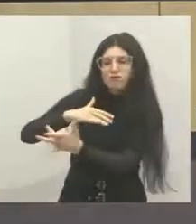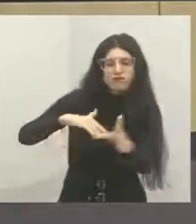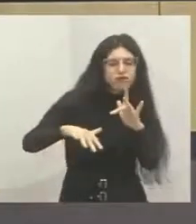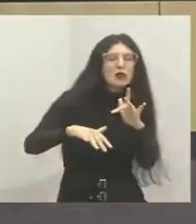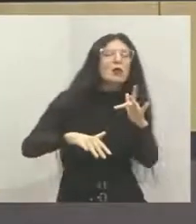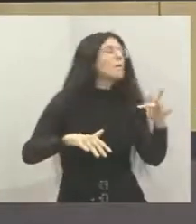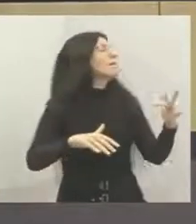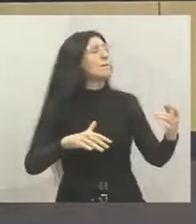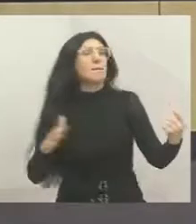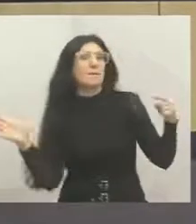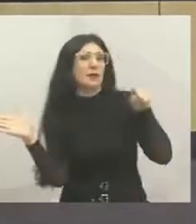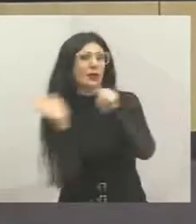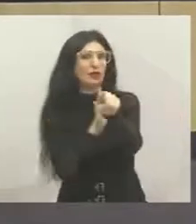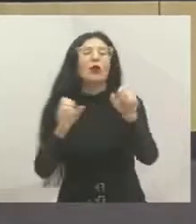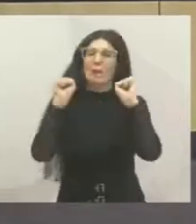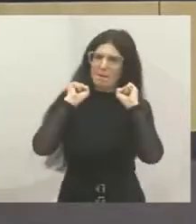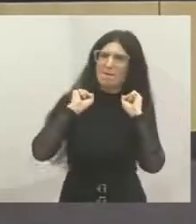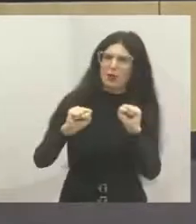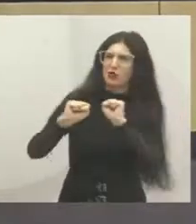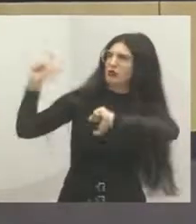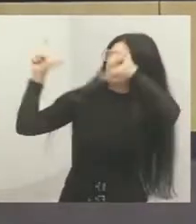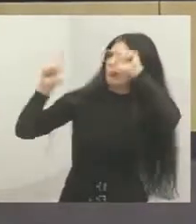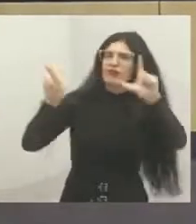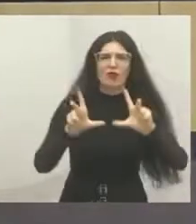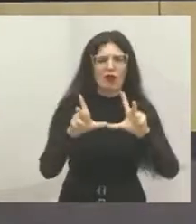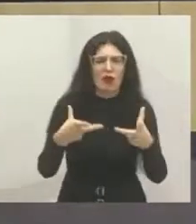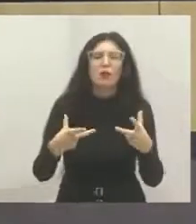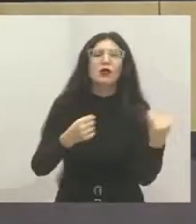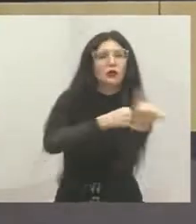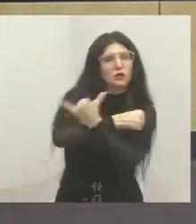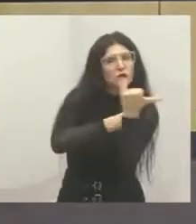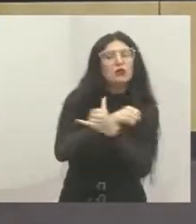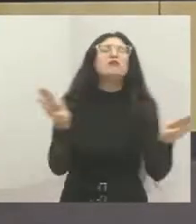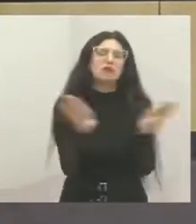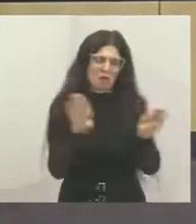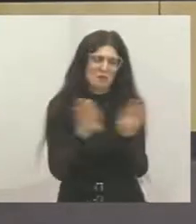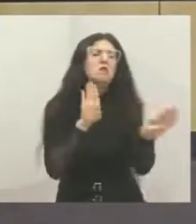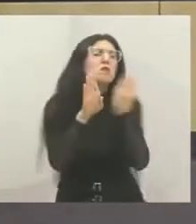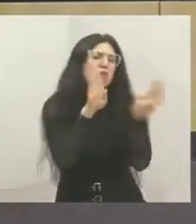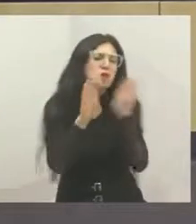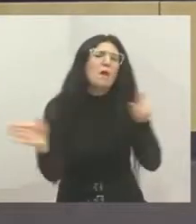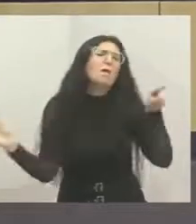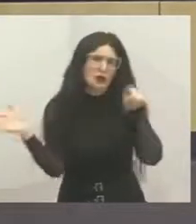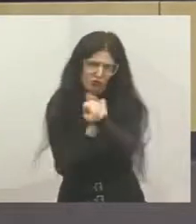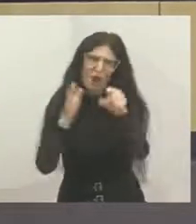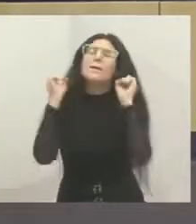enviar perguntas através das páginas da TV Câmara, no YouTube e no Facebook.